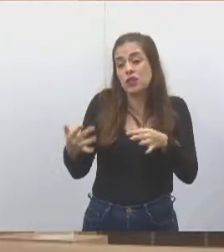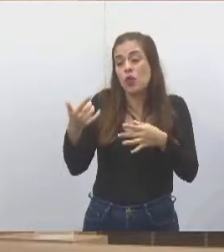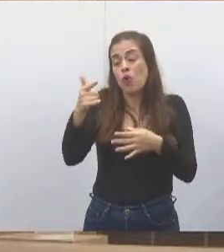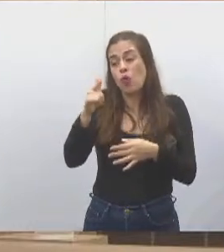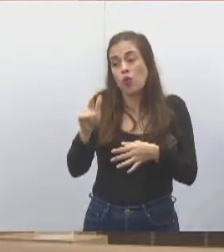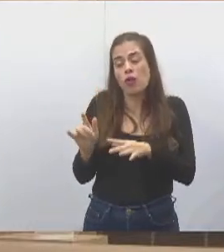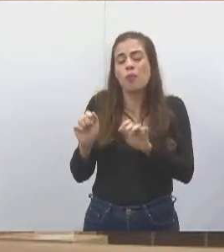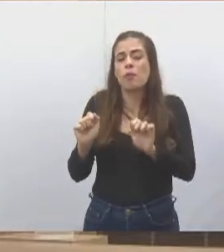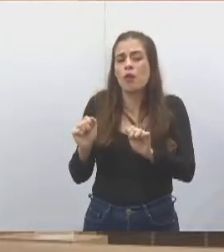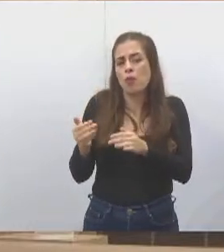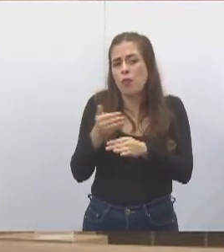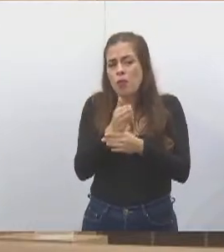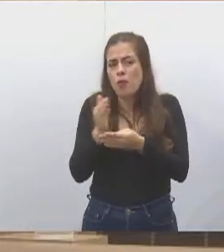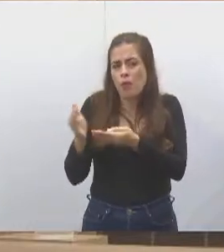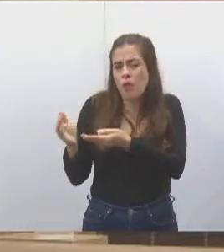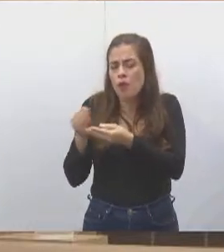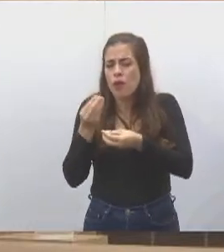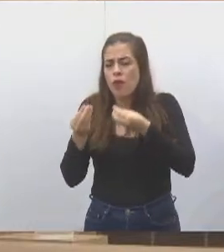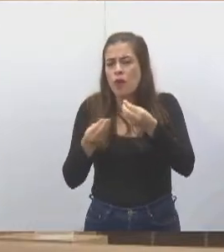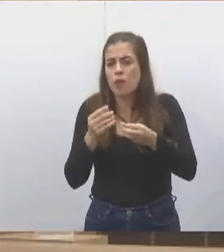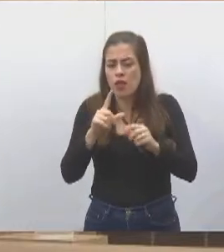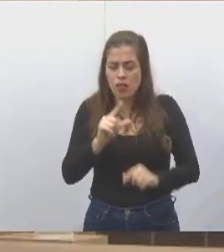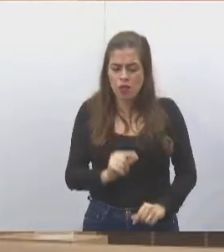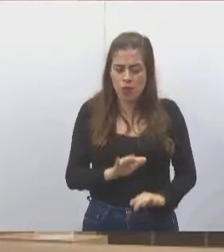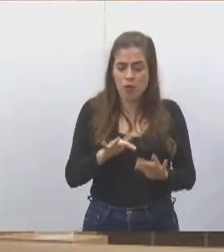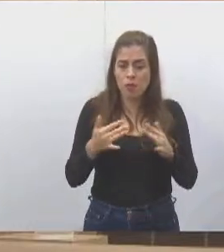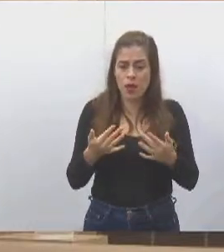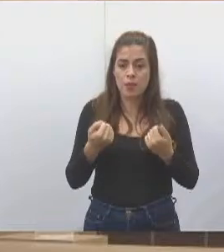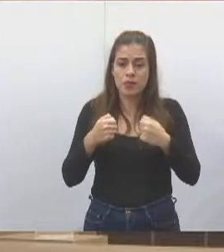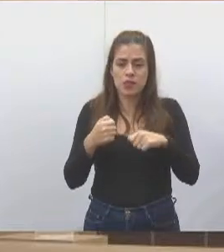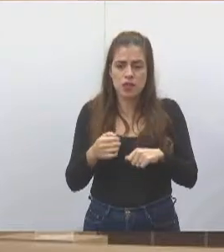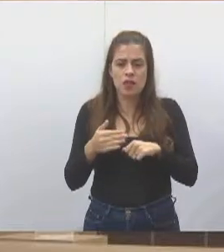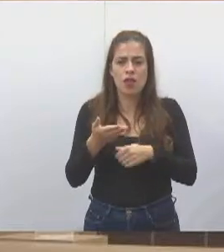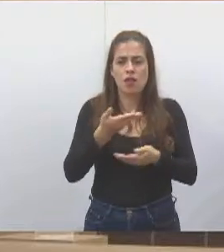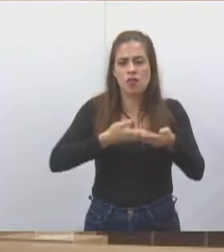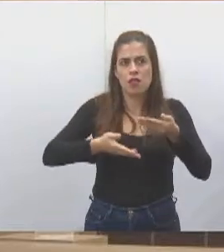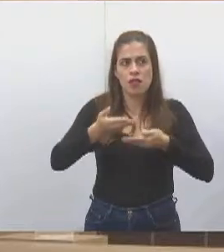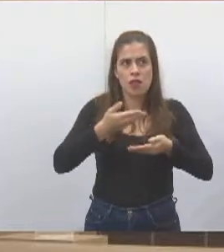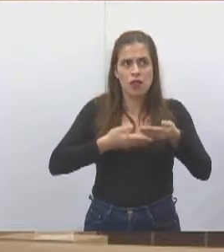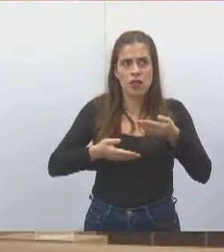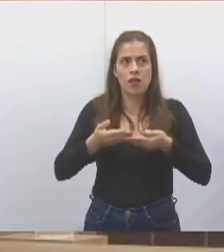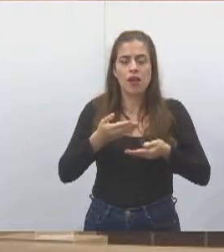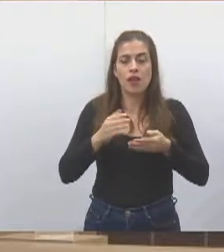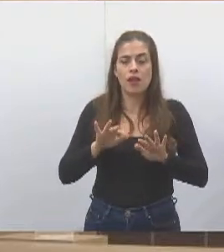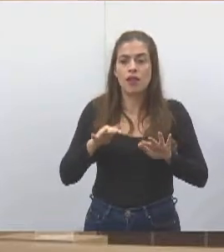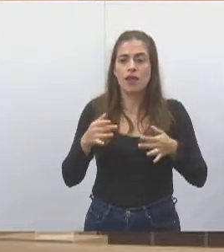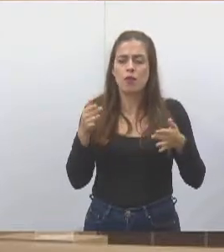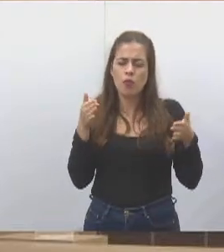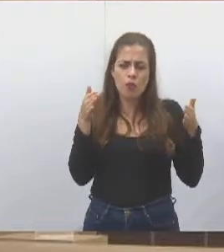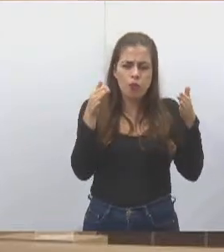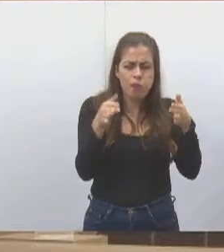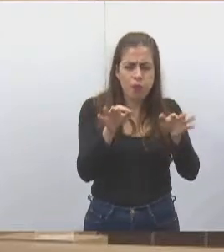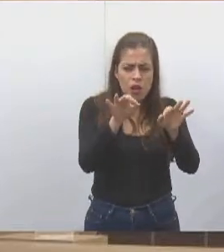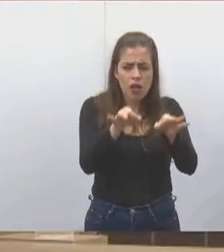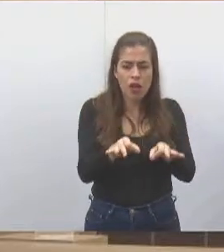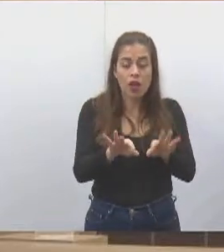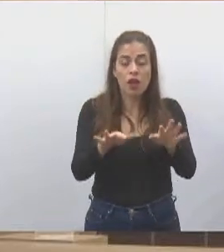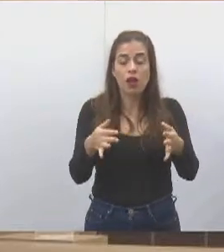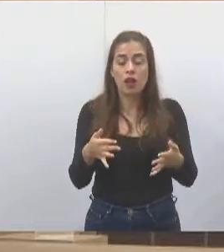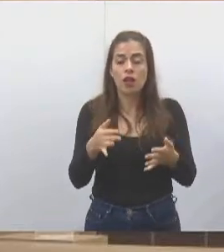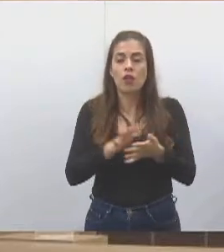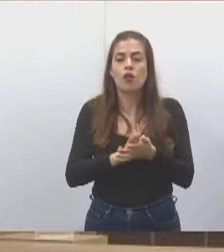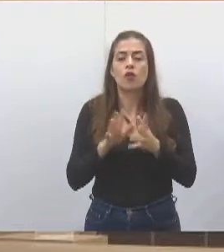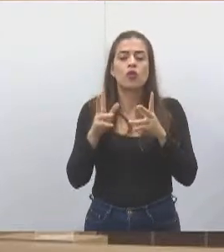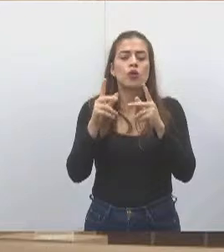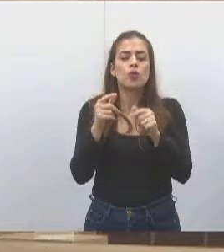ser ventiladas aí para que possa até se reduzir, mas tem que ser tudo feito dentro de uma discussão séria. Como se diz, tudo